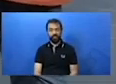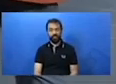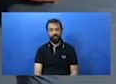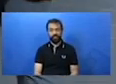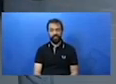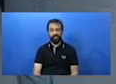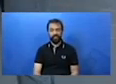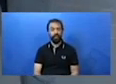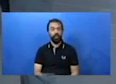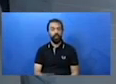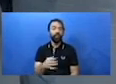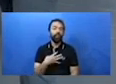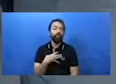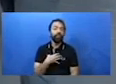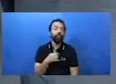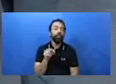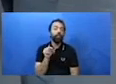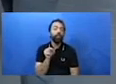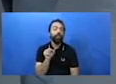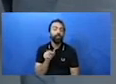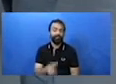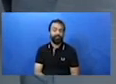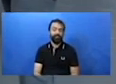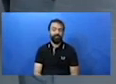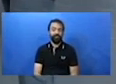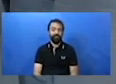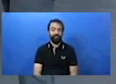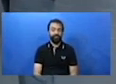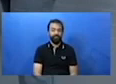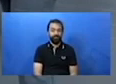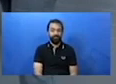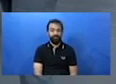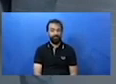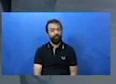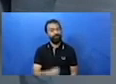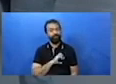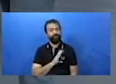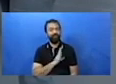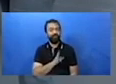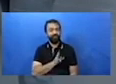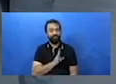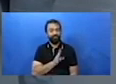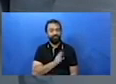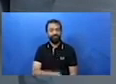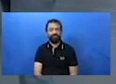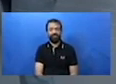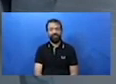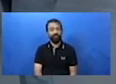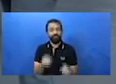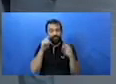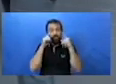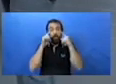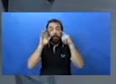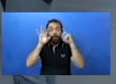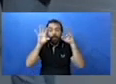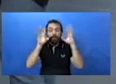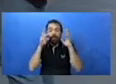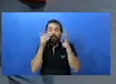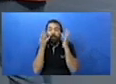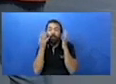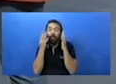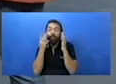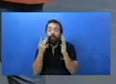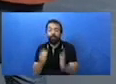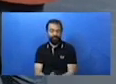O que você sentiu? A mesma coisa que a gente aqui? Né? O coração chega a disparar? Né? Os olhinhos enchem d'água?